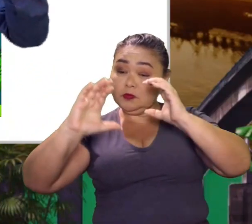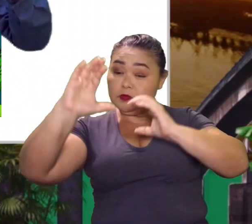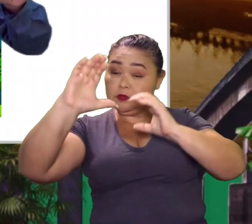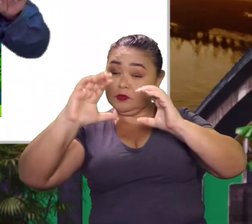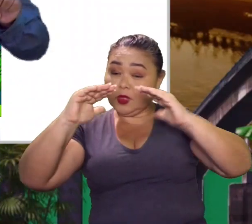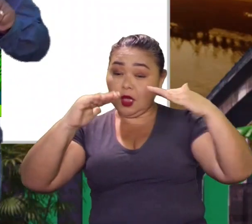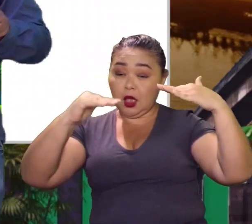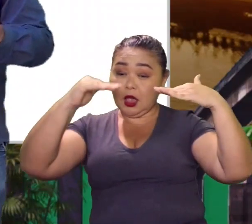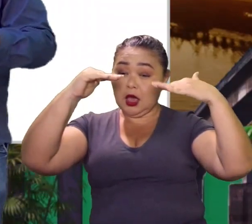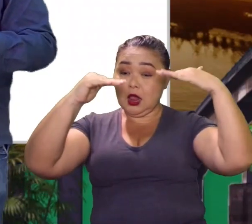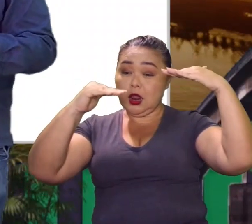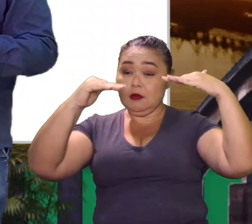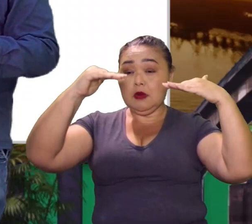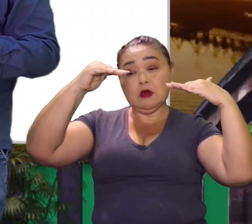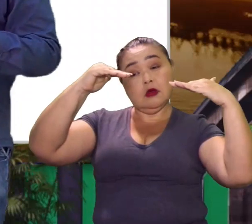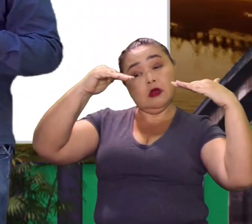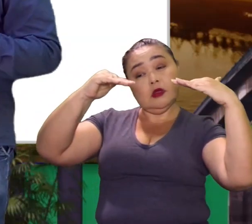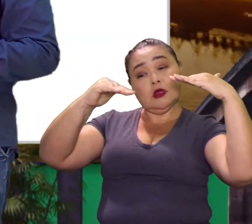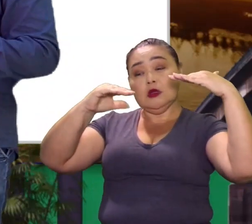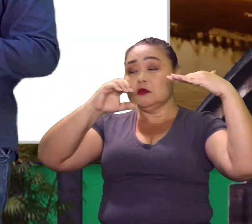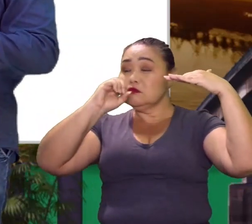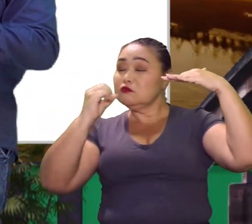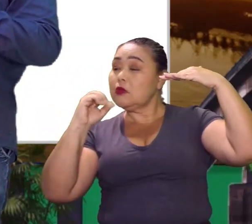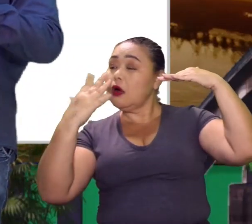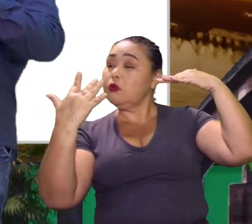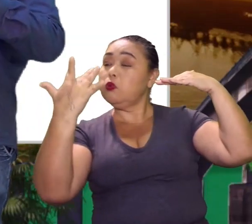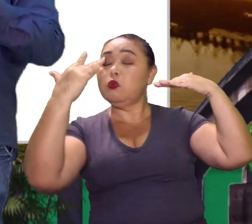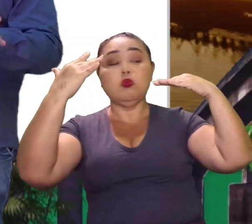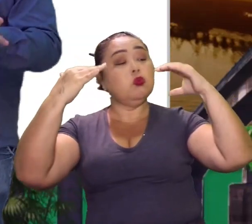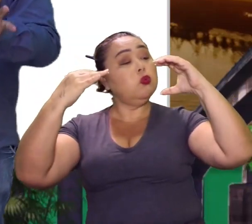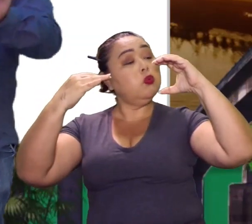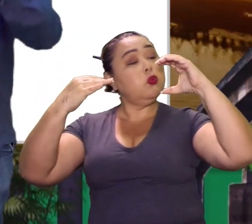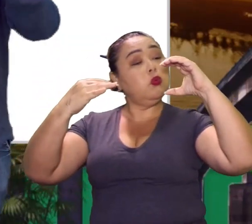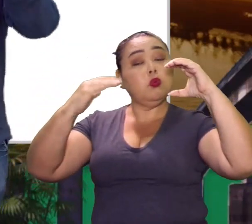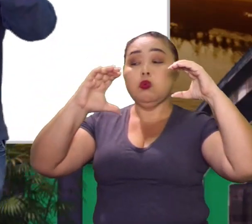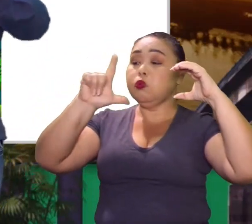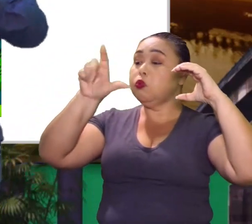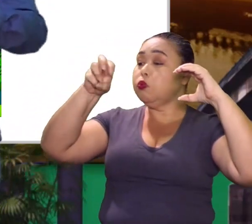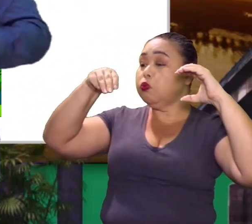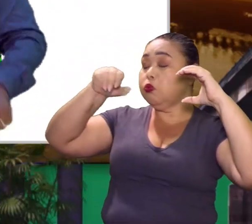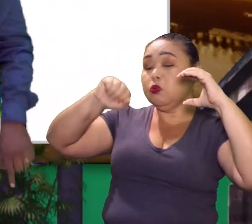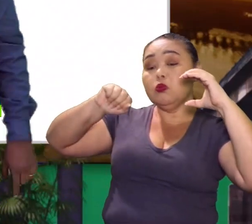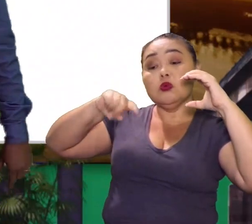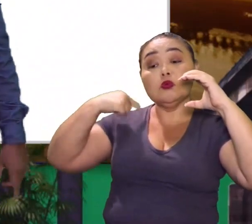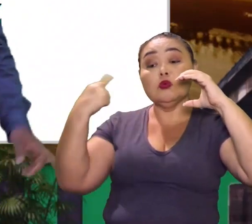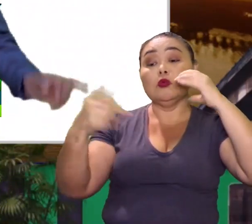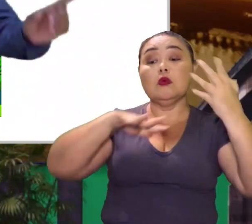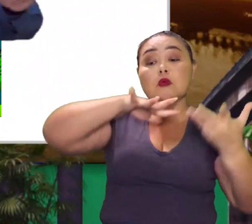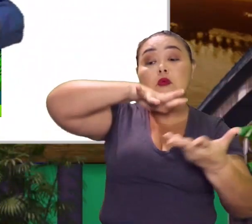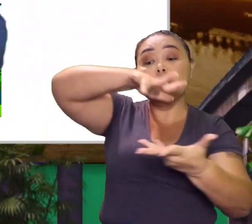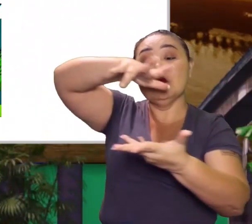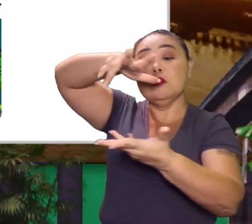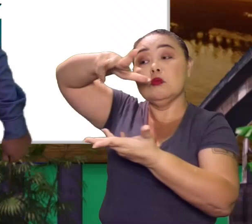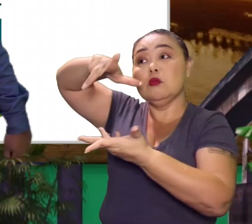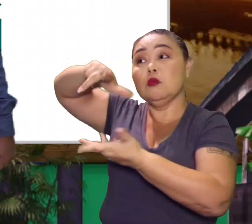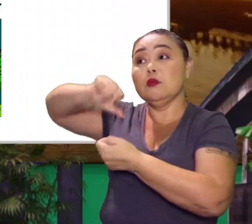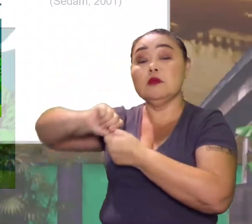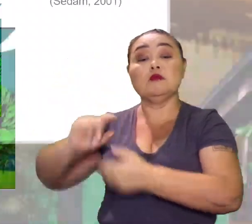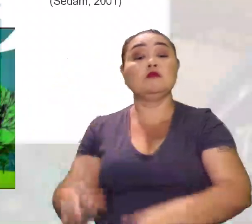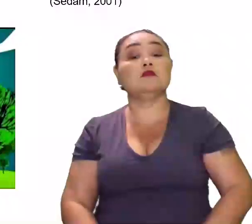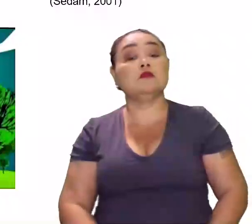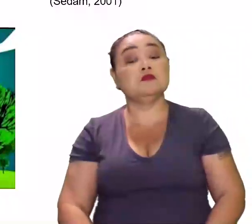equilibra exatamente a questão de oxigenação e clima do nosso planeta. Vamos lá para a tela, meu